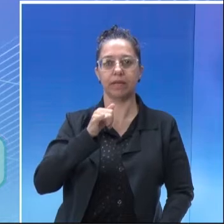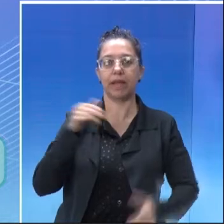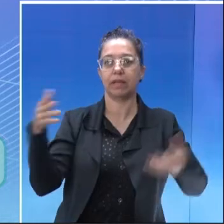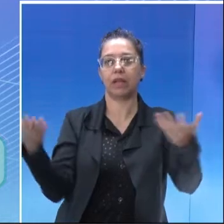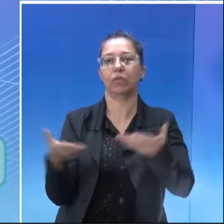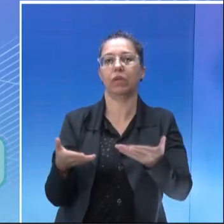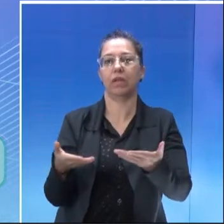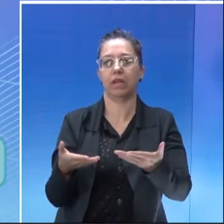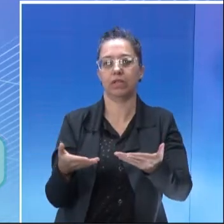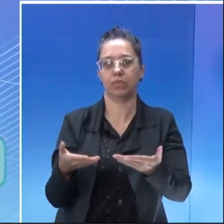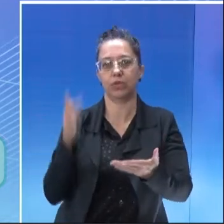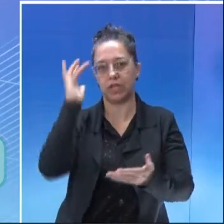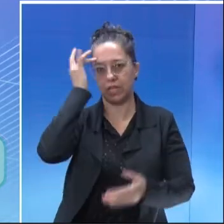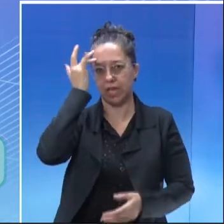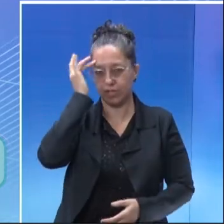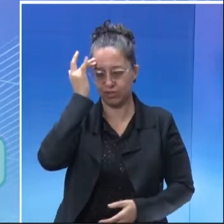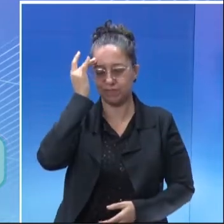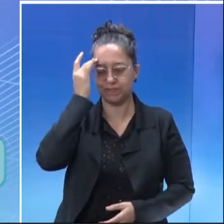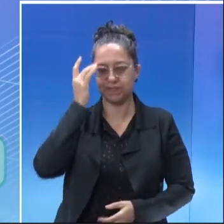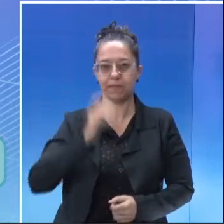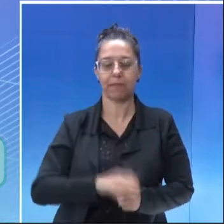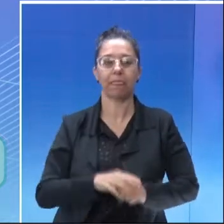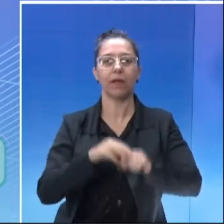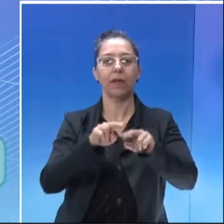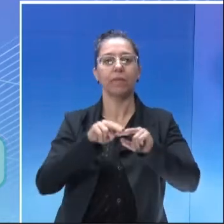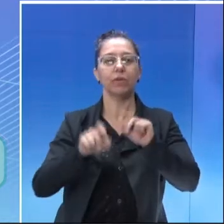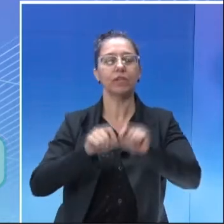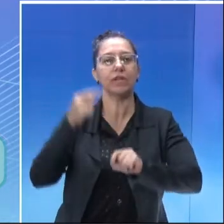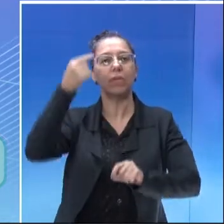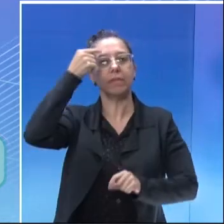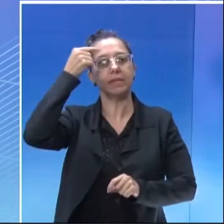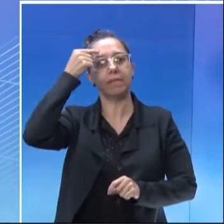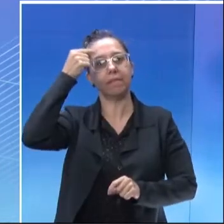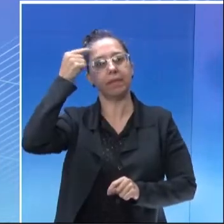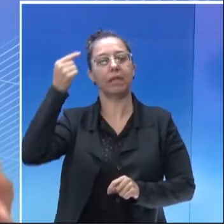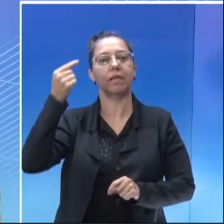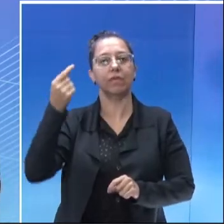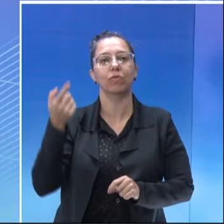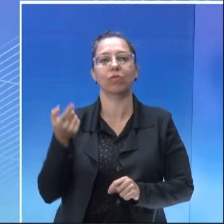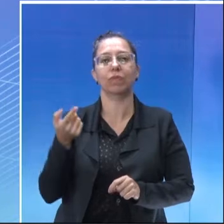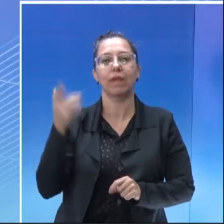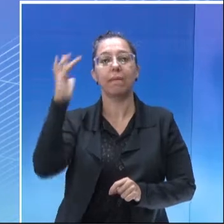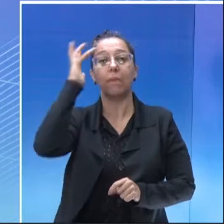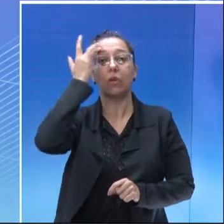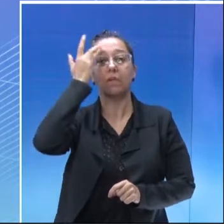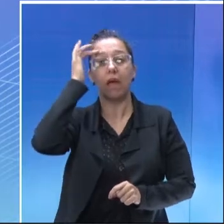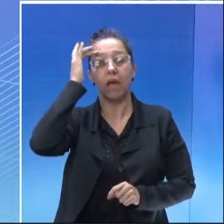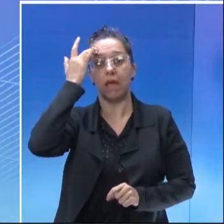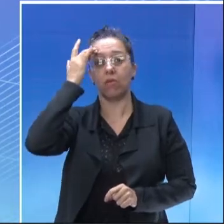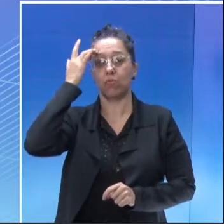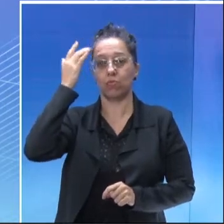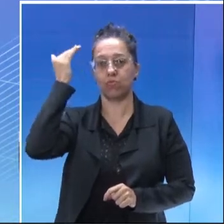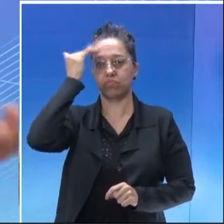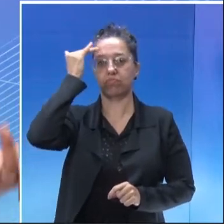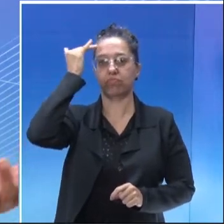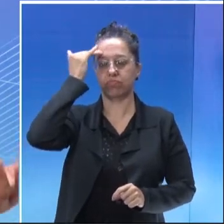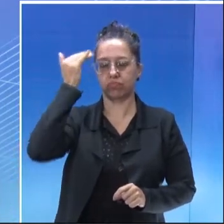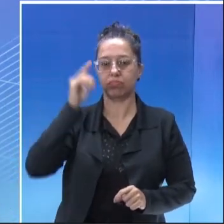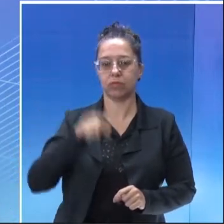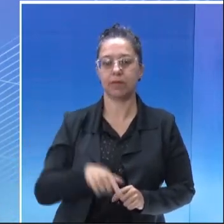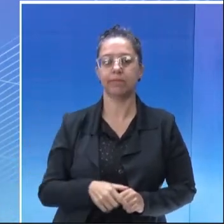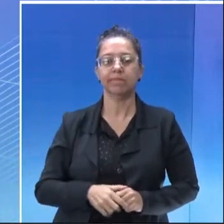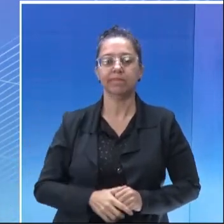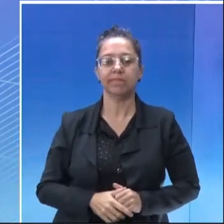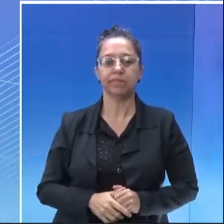René Descartes, eu estou falando sobre o pensamento moderno, sobre esse período tão conhecido como